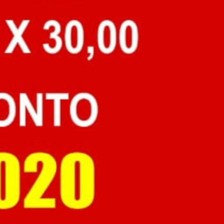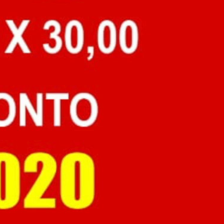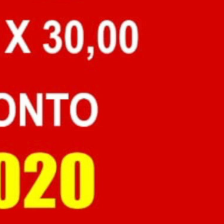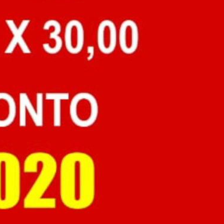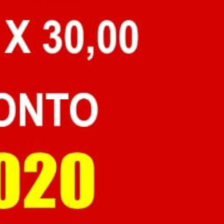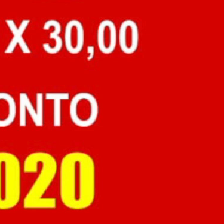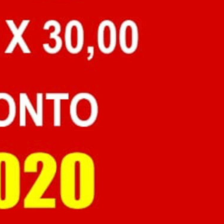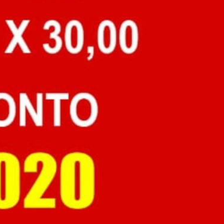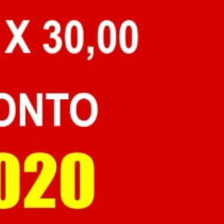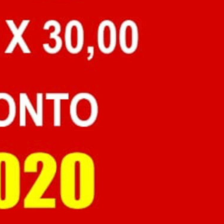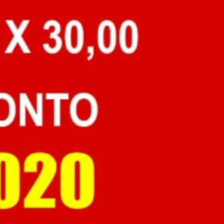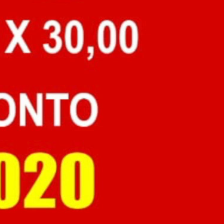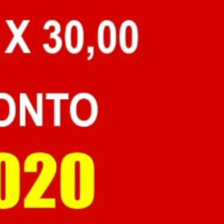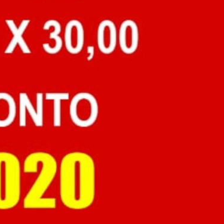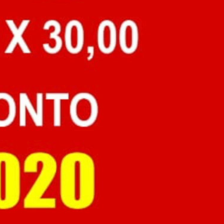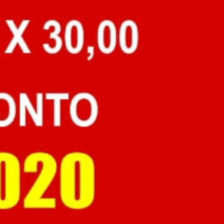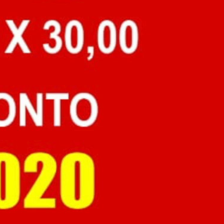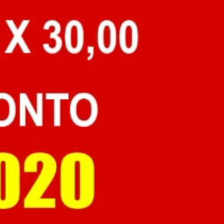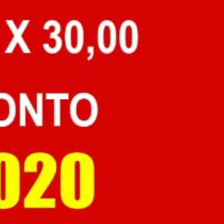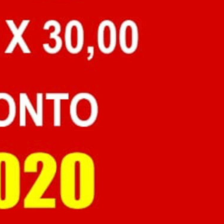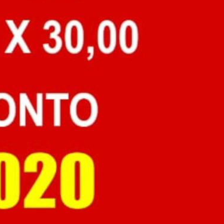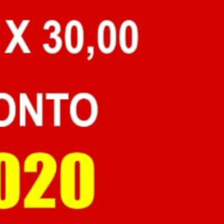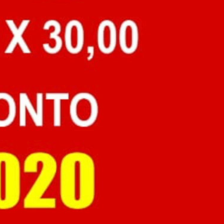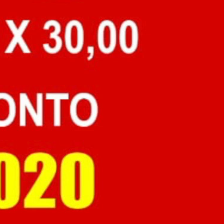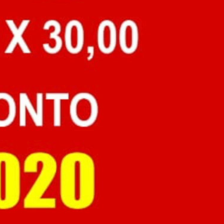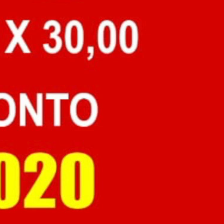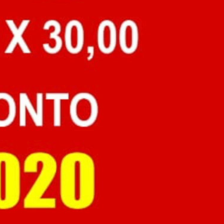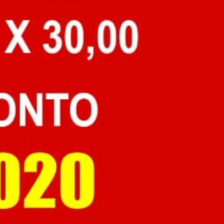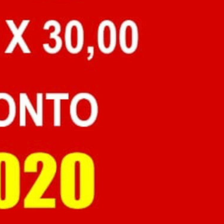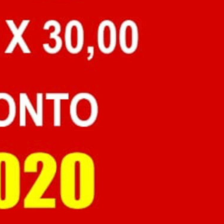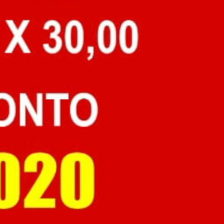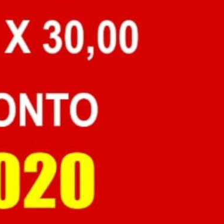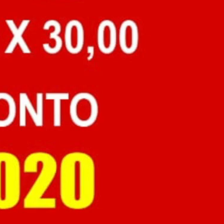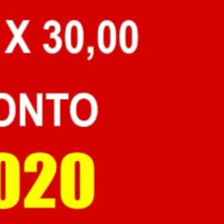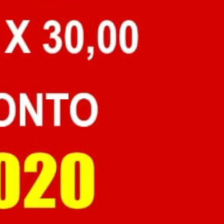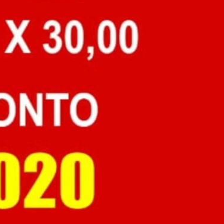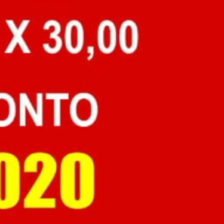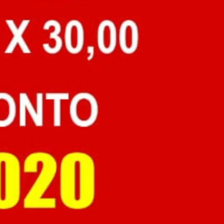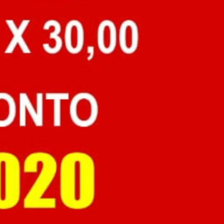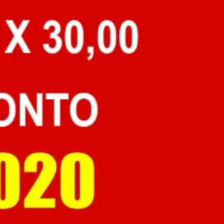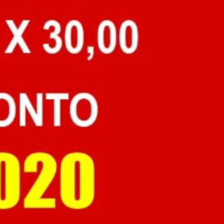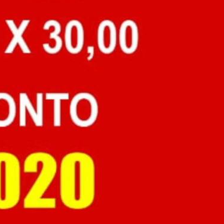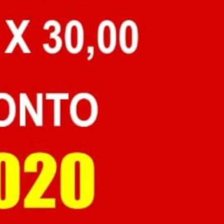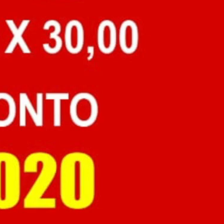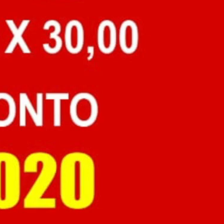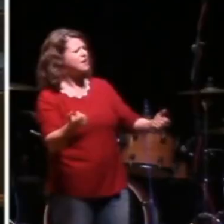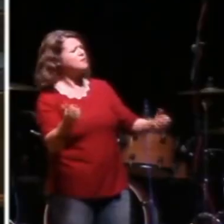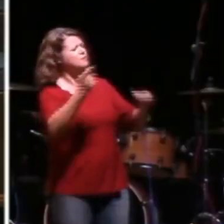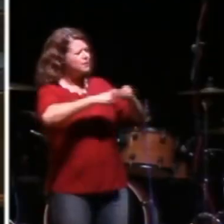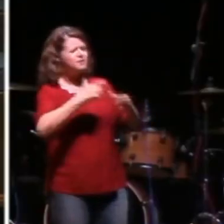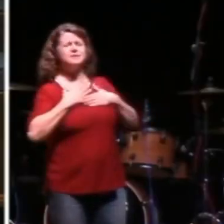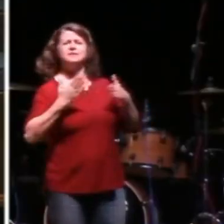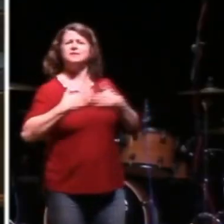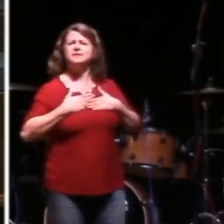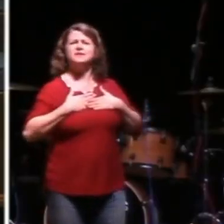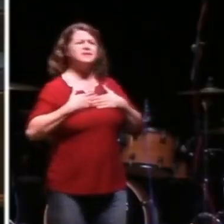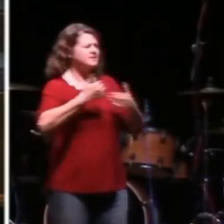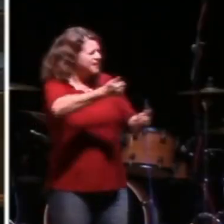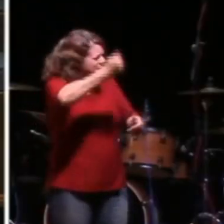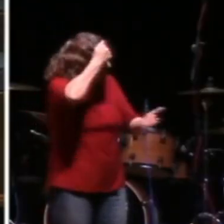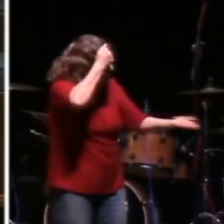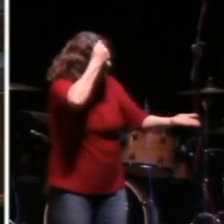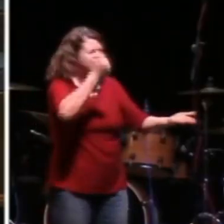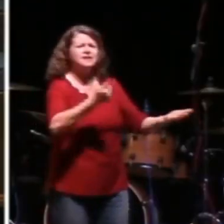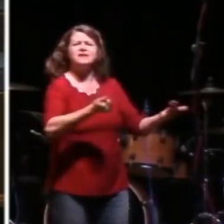ele é deus é luciana eu tô aqui volte para mim eu quero que minha boa mão você possa você é possível você